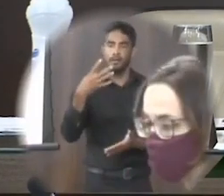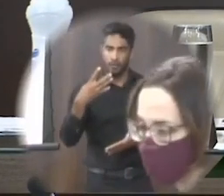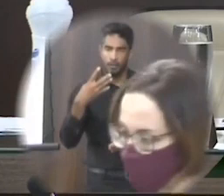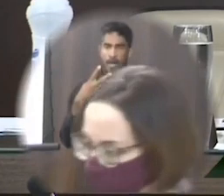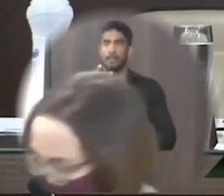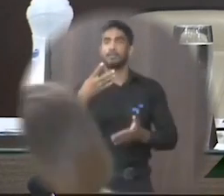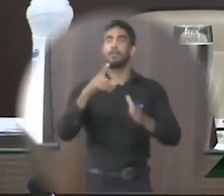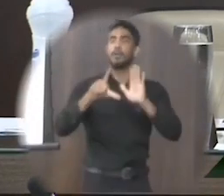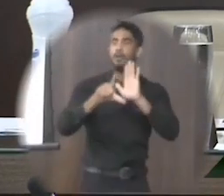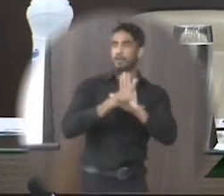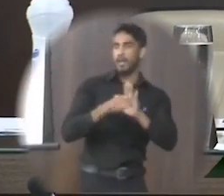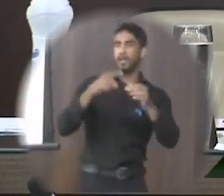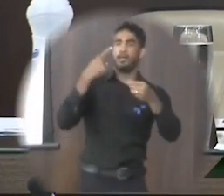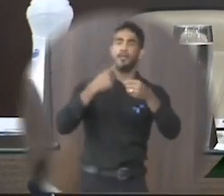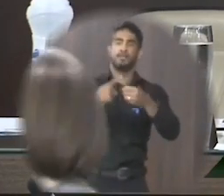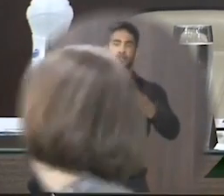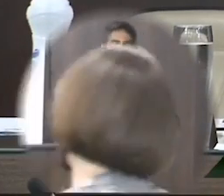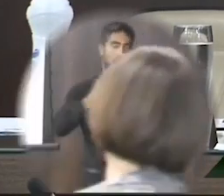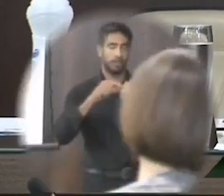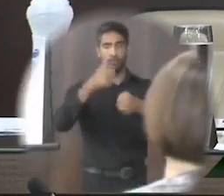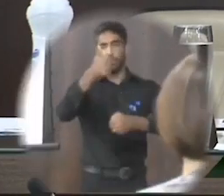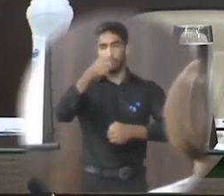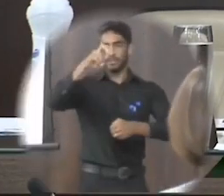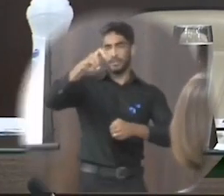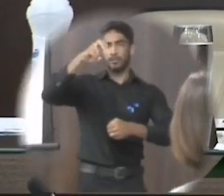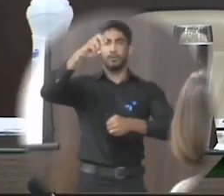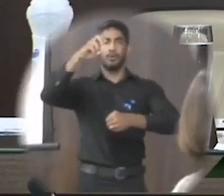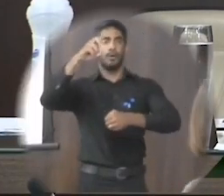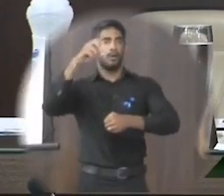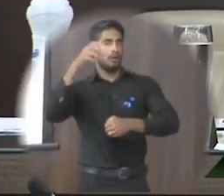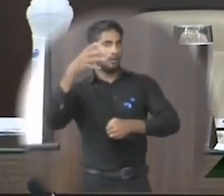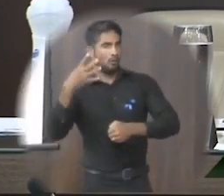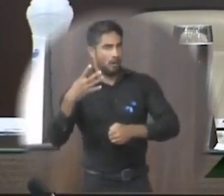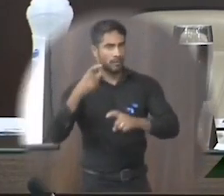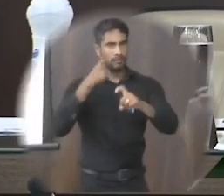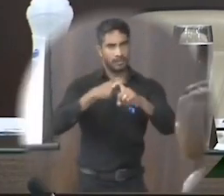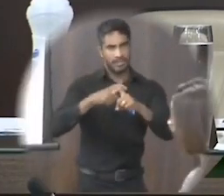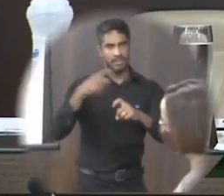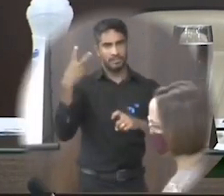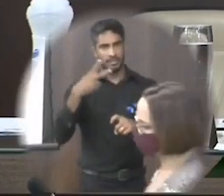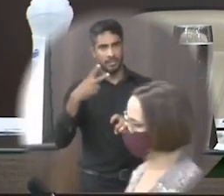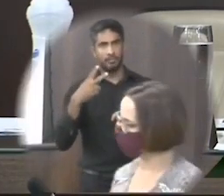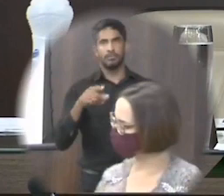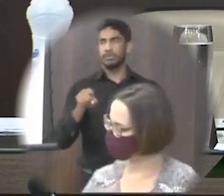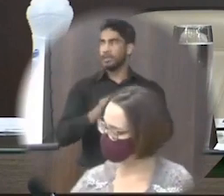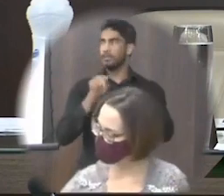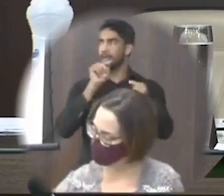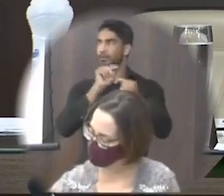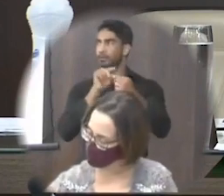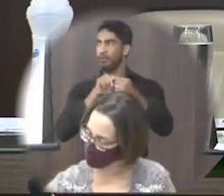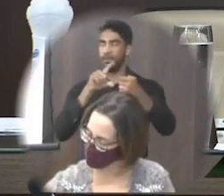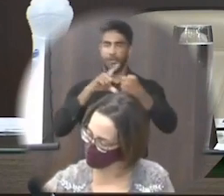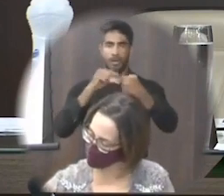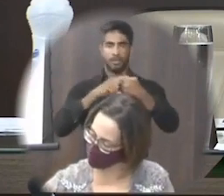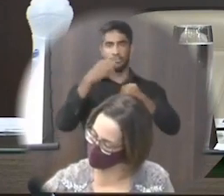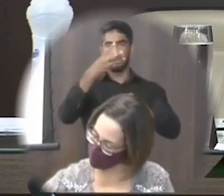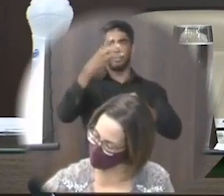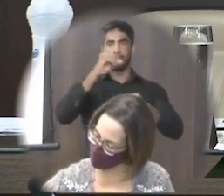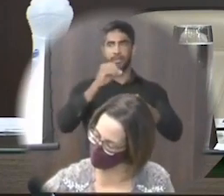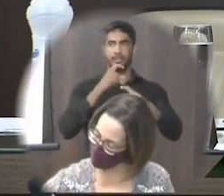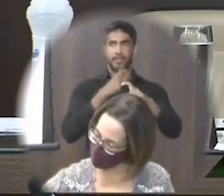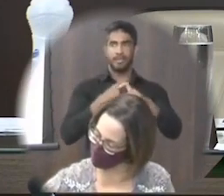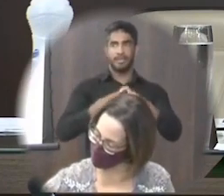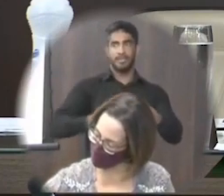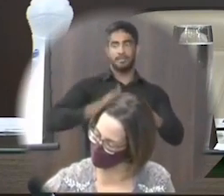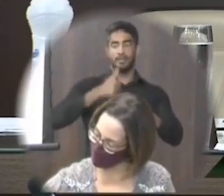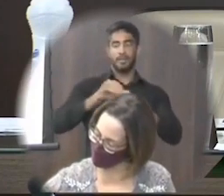Lei Orgânica Municipal, artigo 54, inciso 2º do regimento interno, e ainda está em conformidade com o artigo 30, inciso 1º da